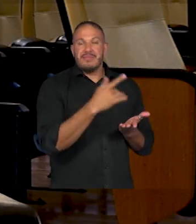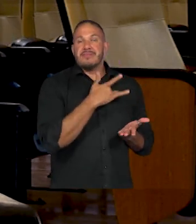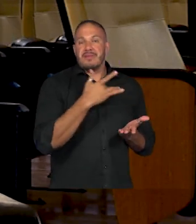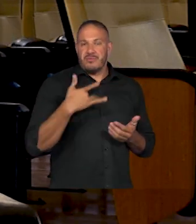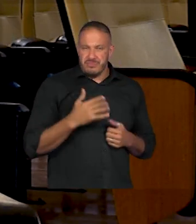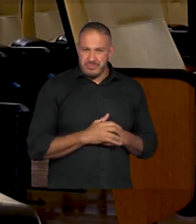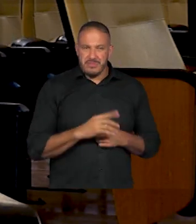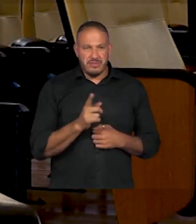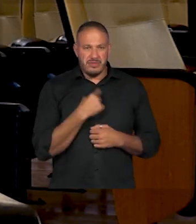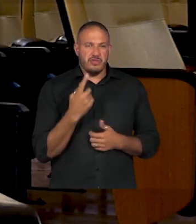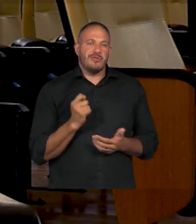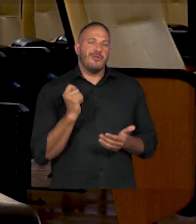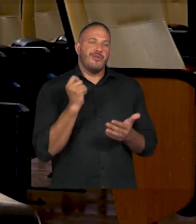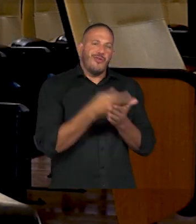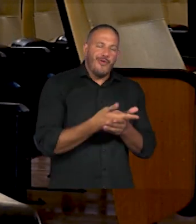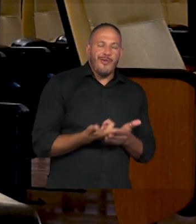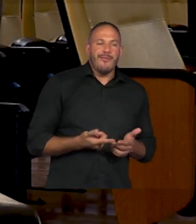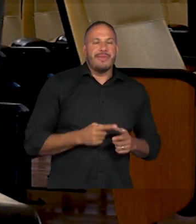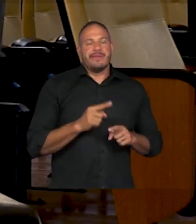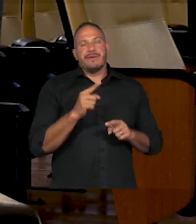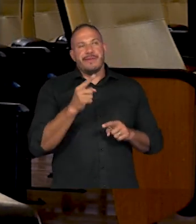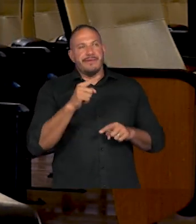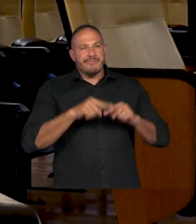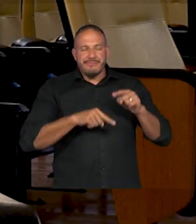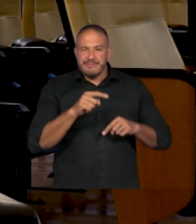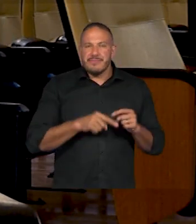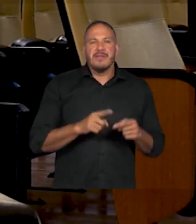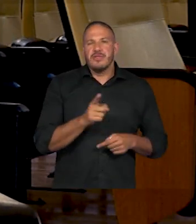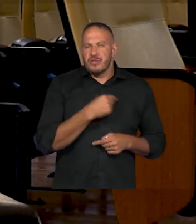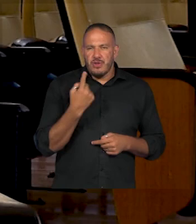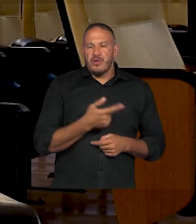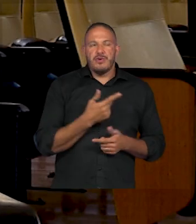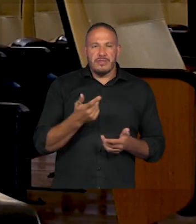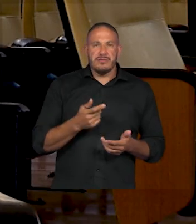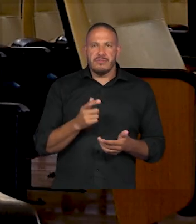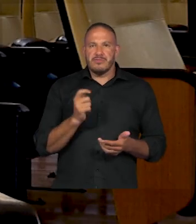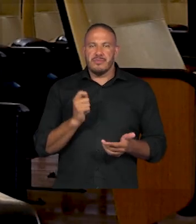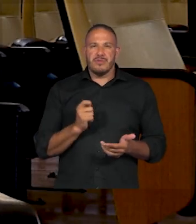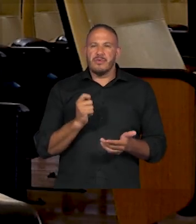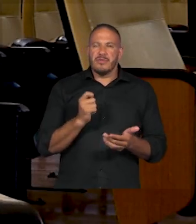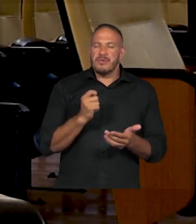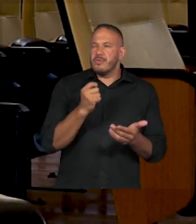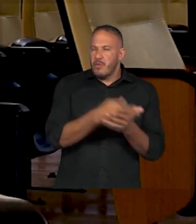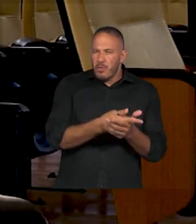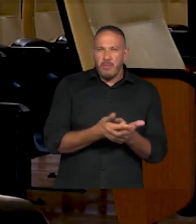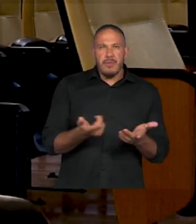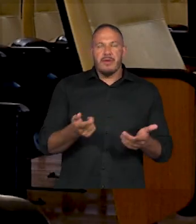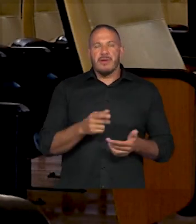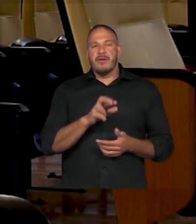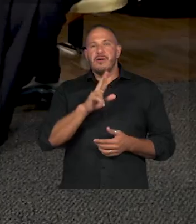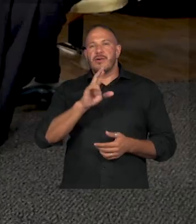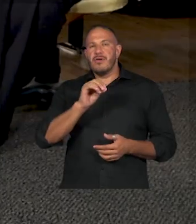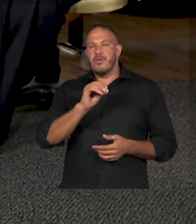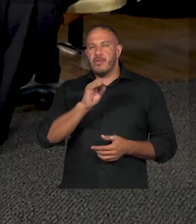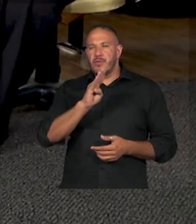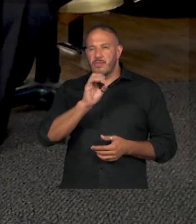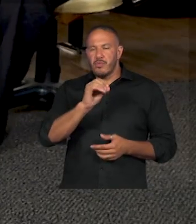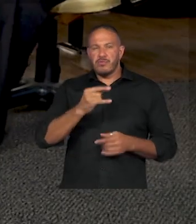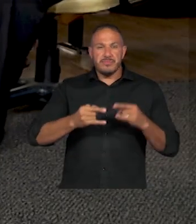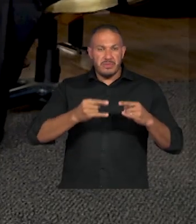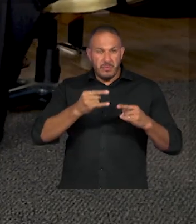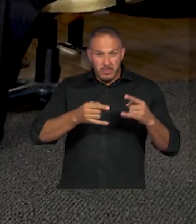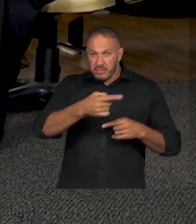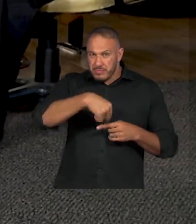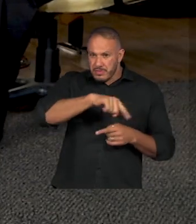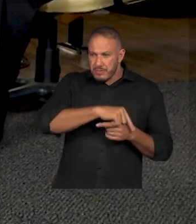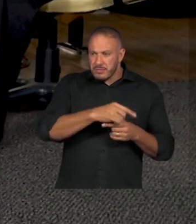compra o aparelho, que nem nós doamos alguns robôs Nirvanas e robôs ARMS para a